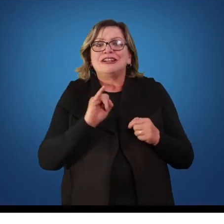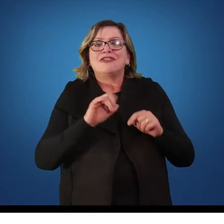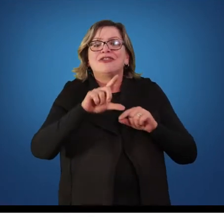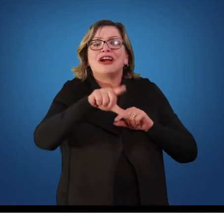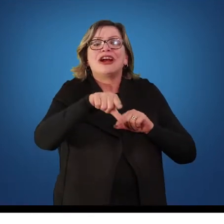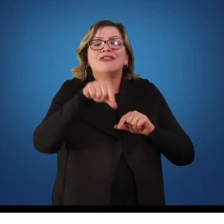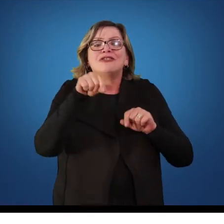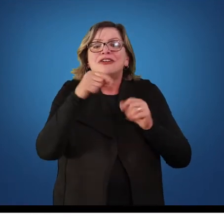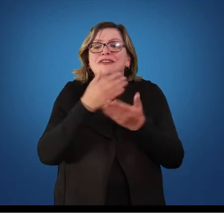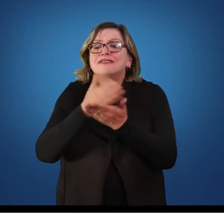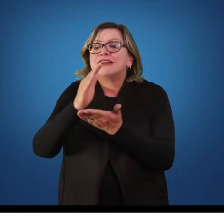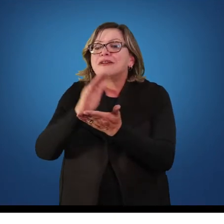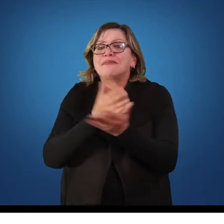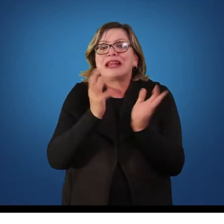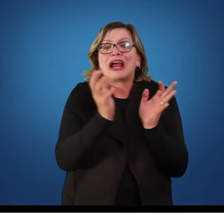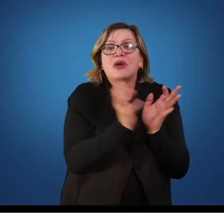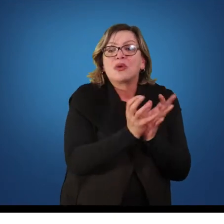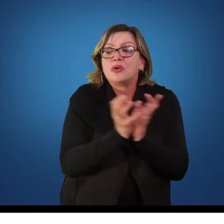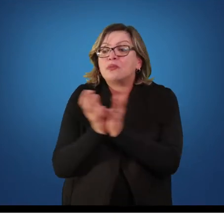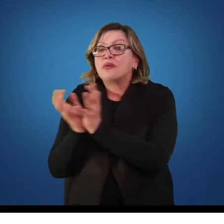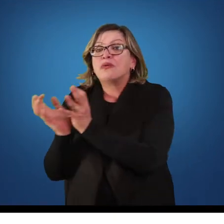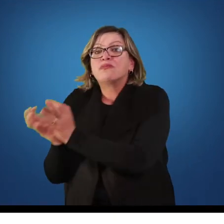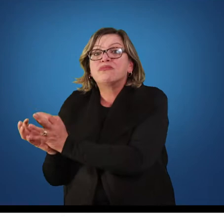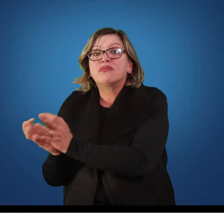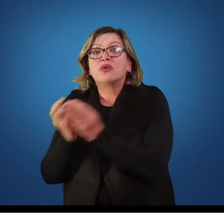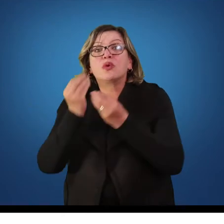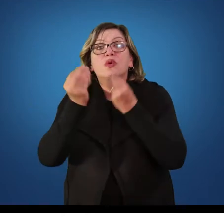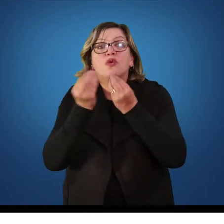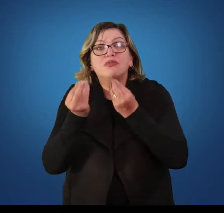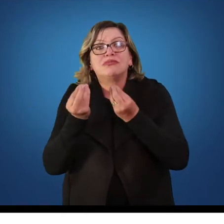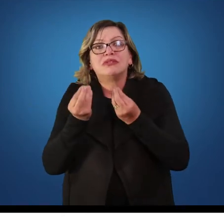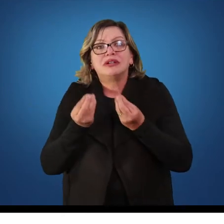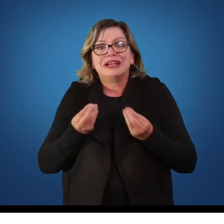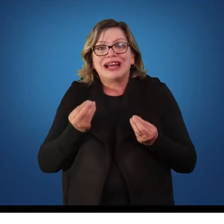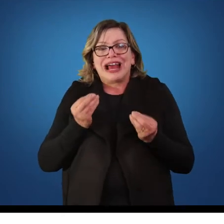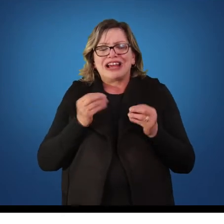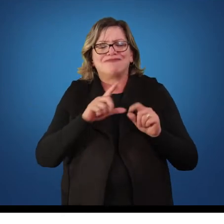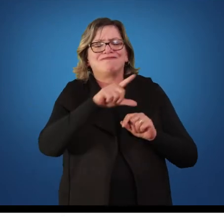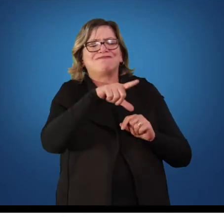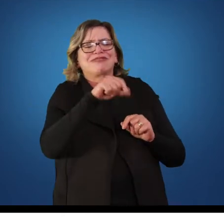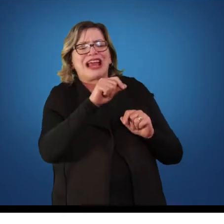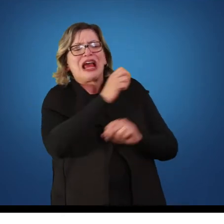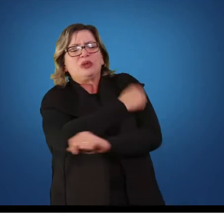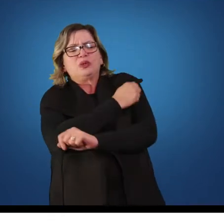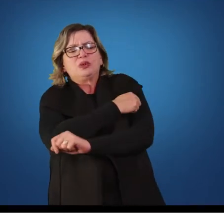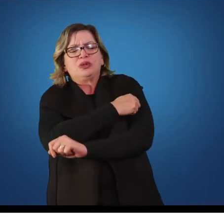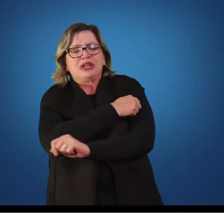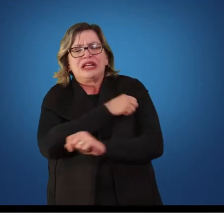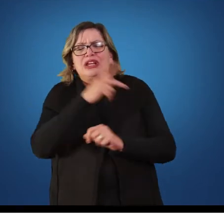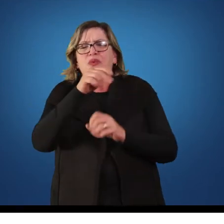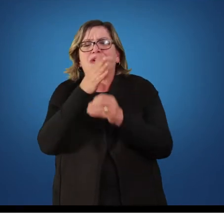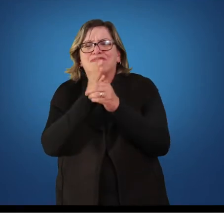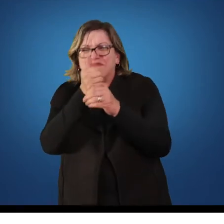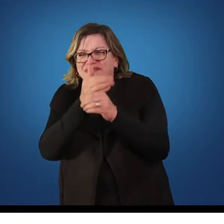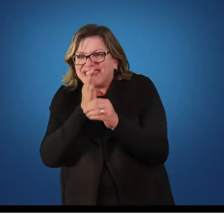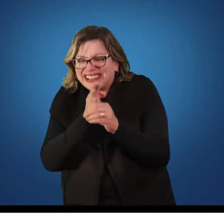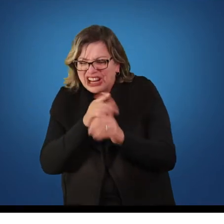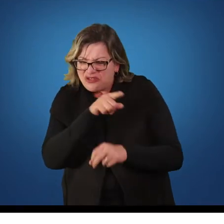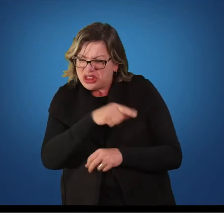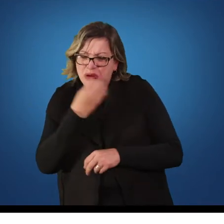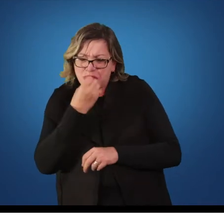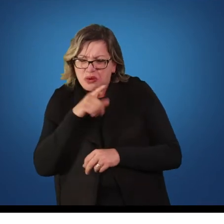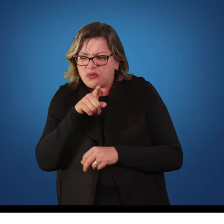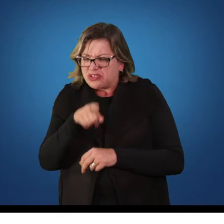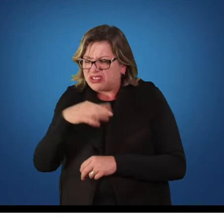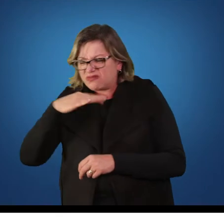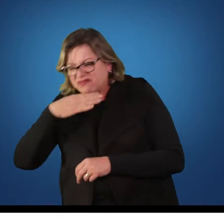equipe para jogar ou duas equips eu devo pegar aluno por aluno escolhendo batata o saco de batata você é bom se é bom